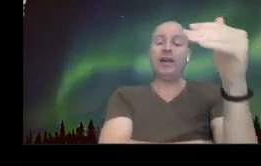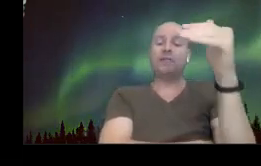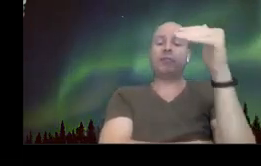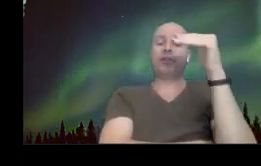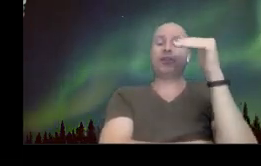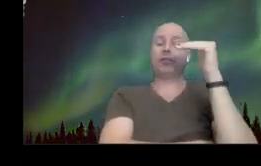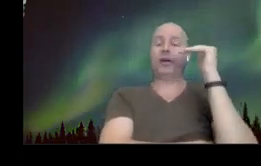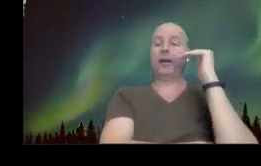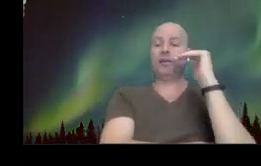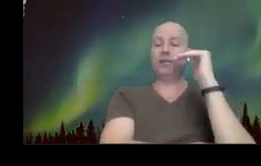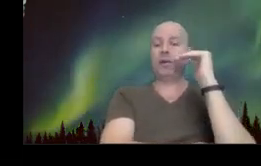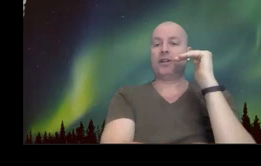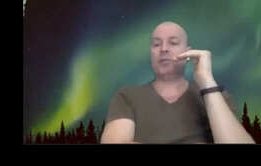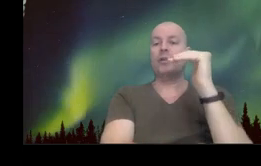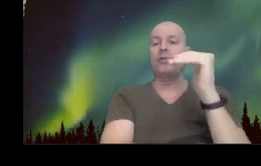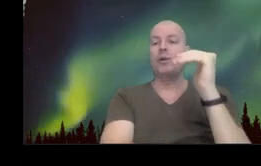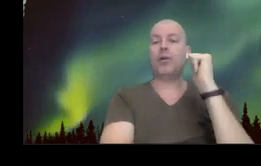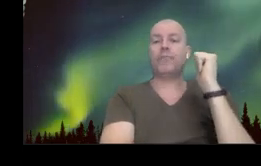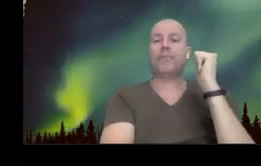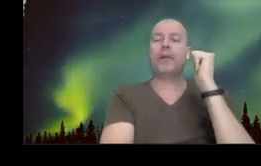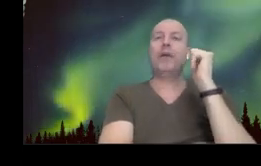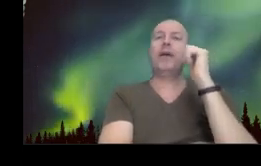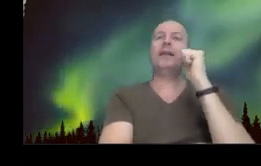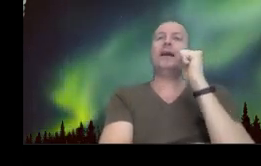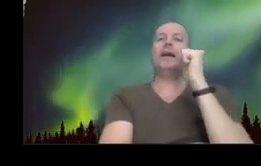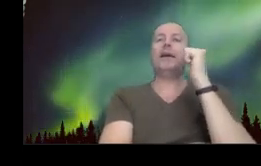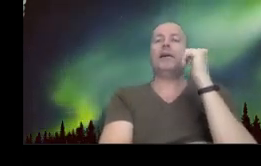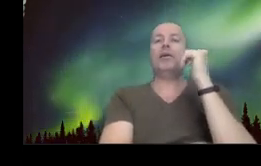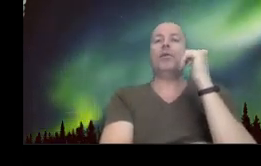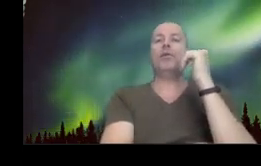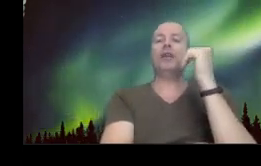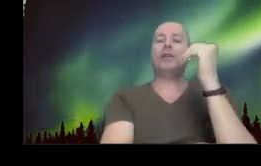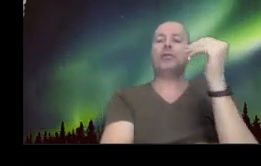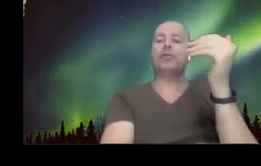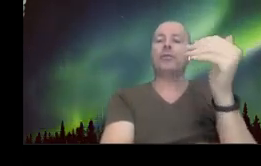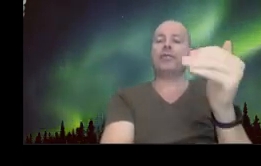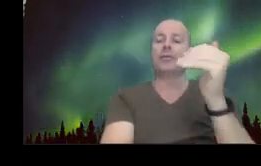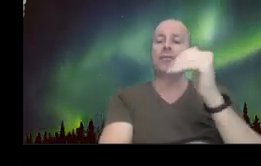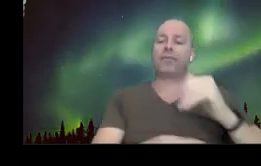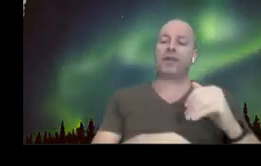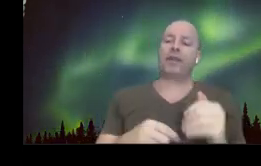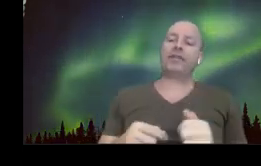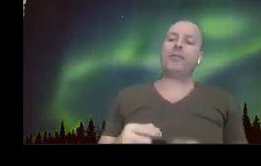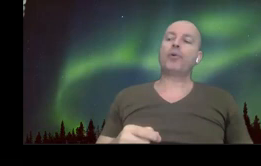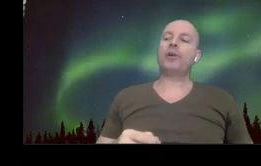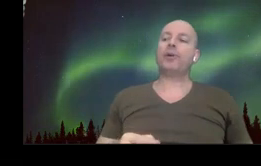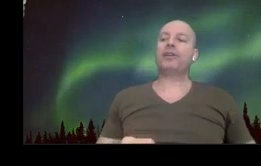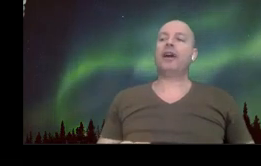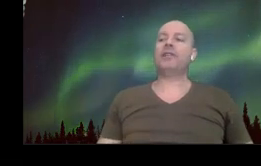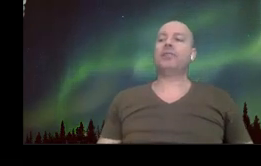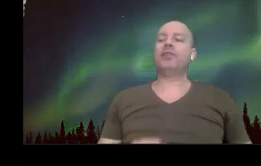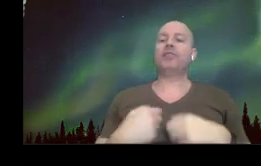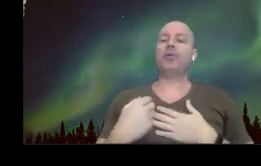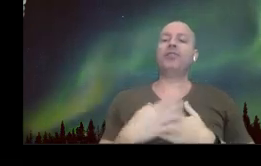Já a reserva particular de patrimônio natural, ela é uma unidade de conservação que até pouco